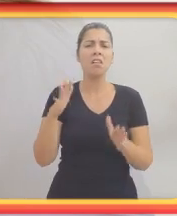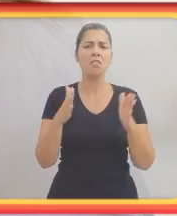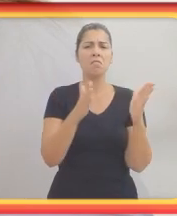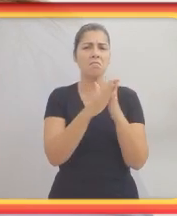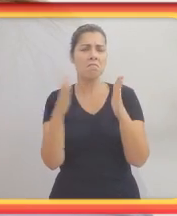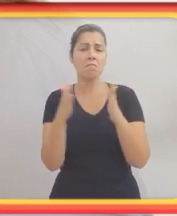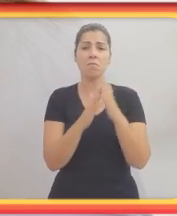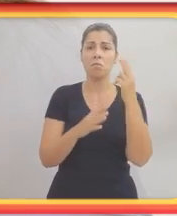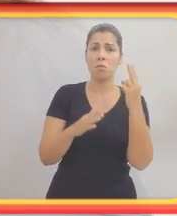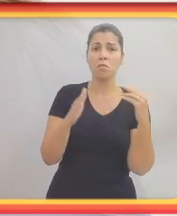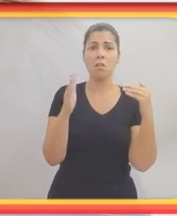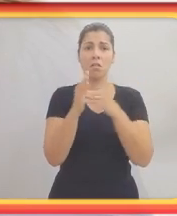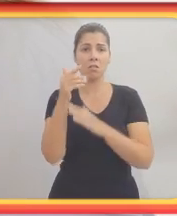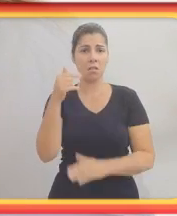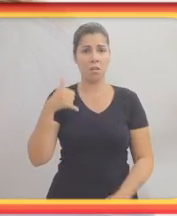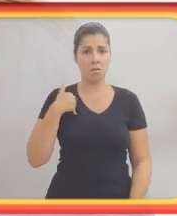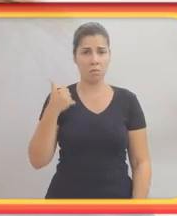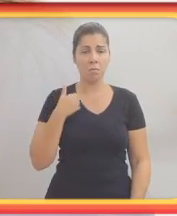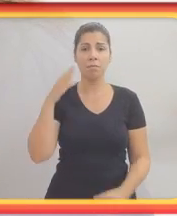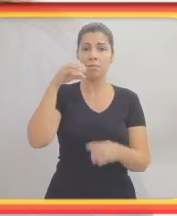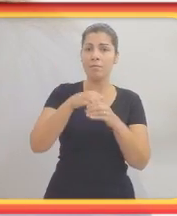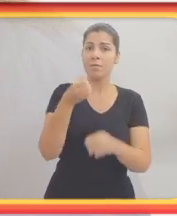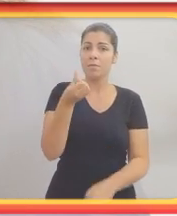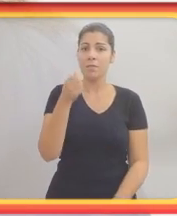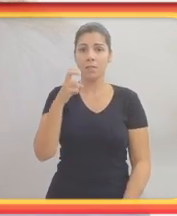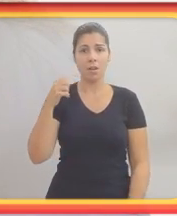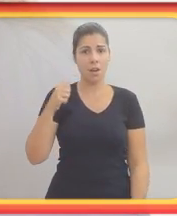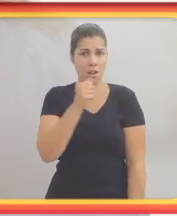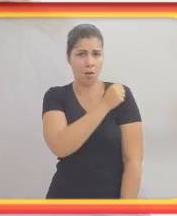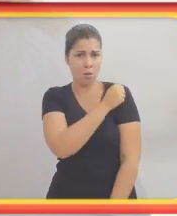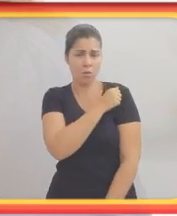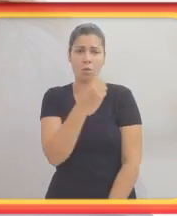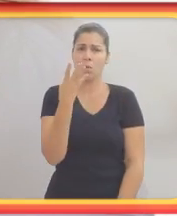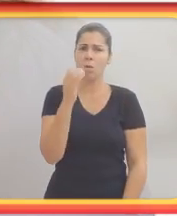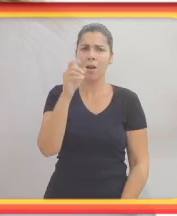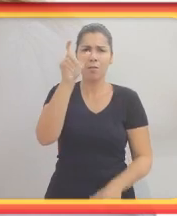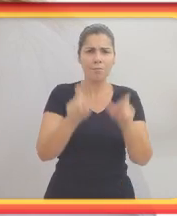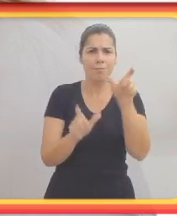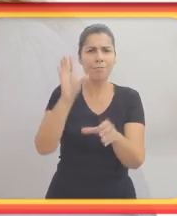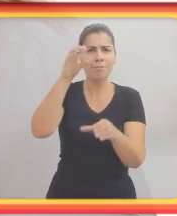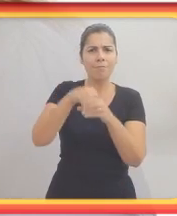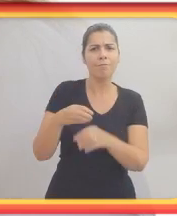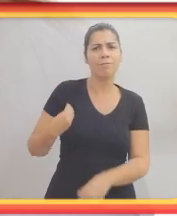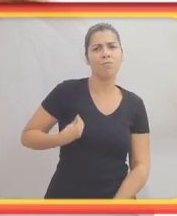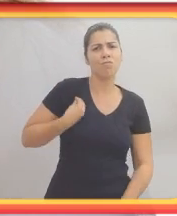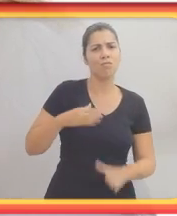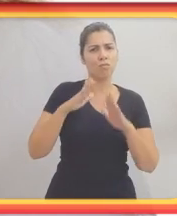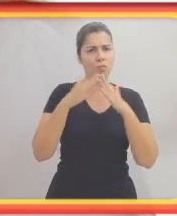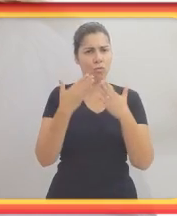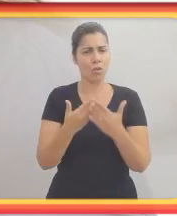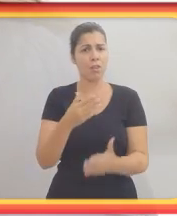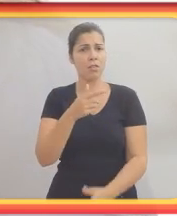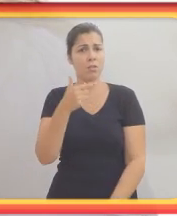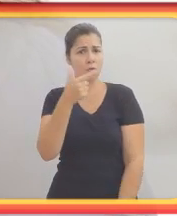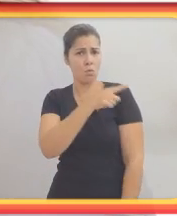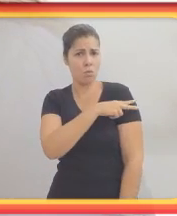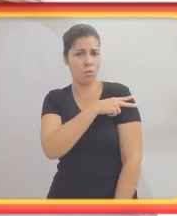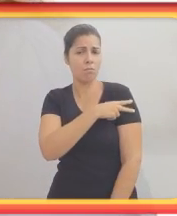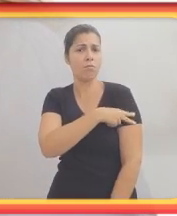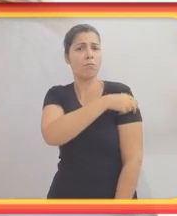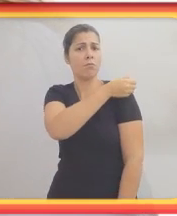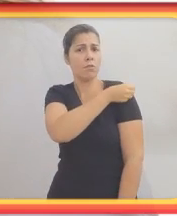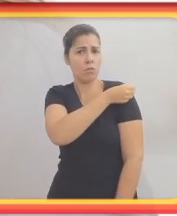Atualmente, oferecemos atendimento educacional para 65 alunos com idades entre 2 e 7 anos. Dentre